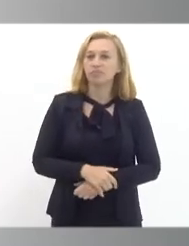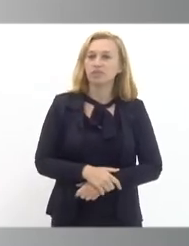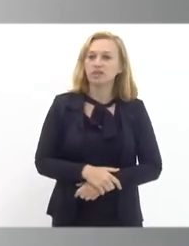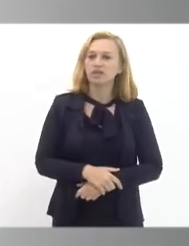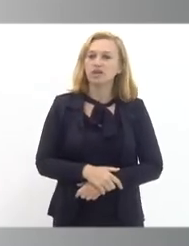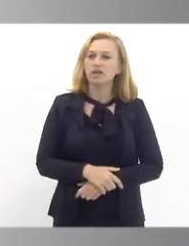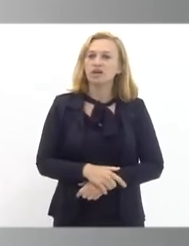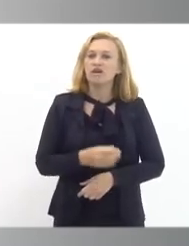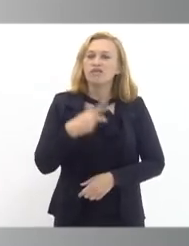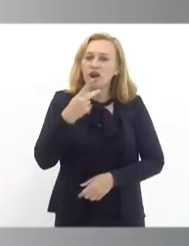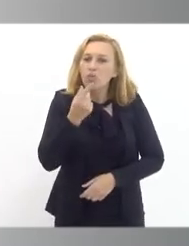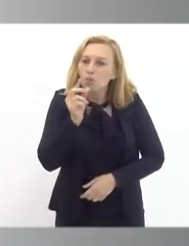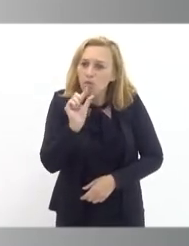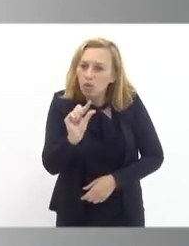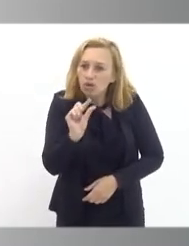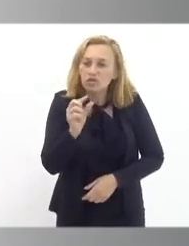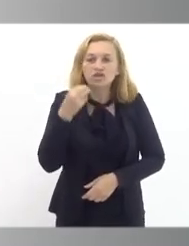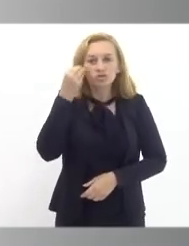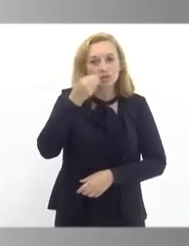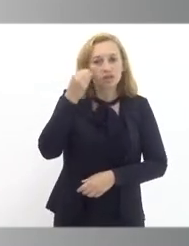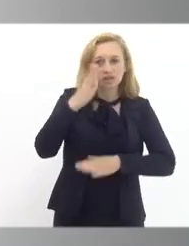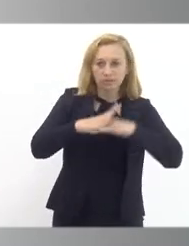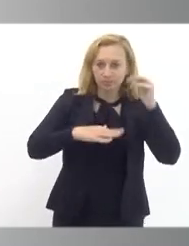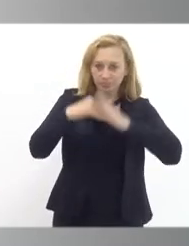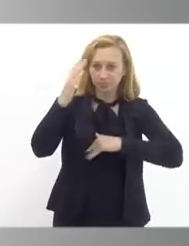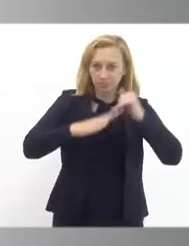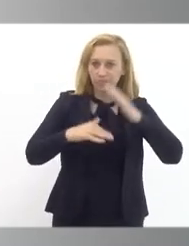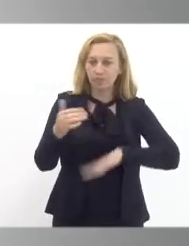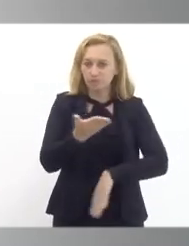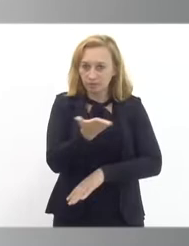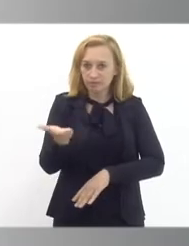Vou falar um pouquinho da minha experiência profissional, até para que os senhores e